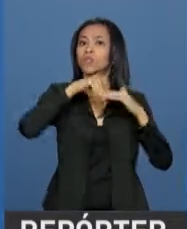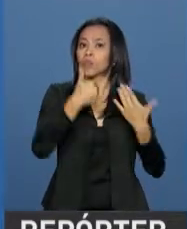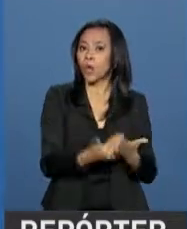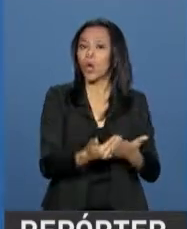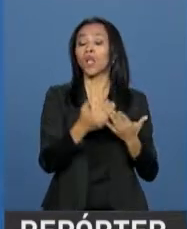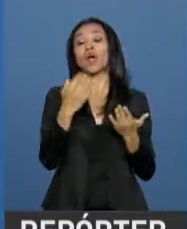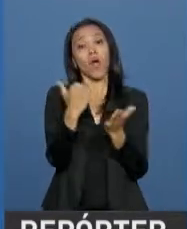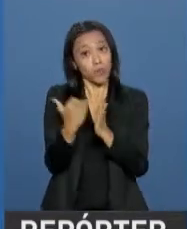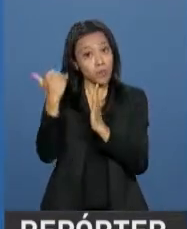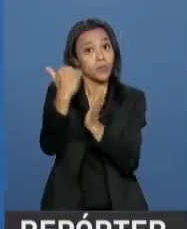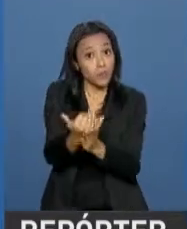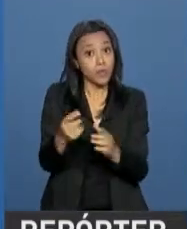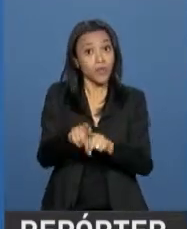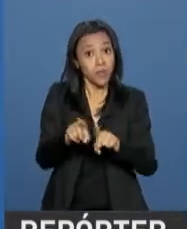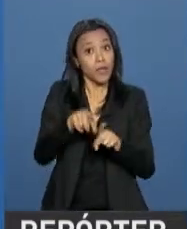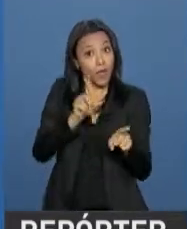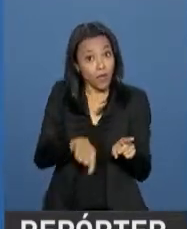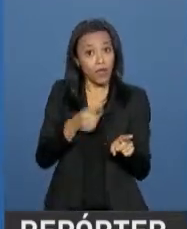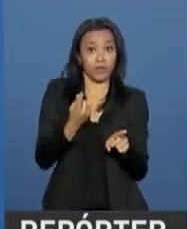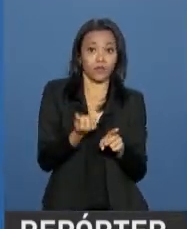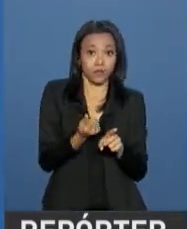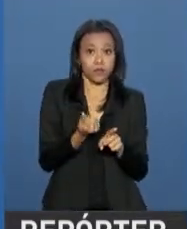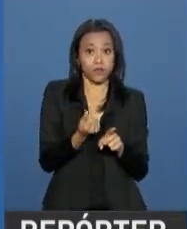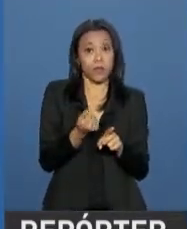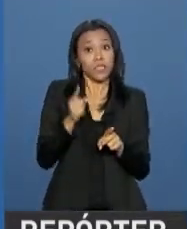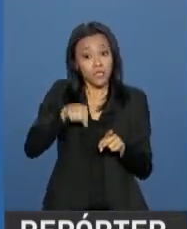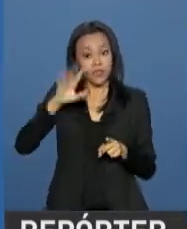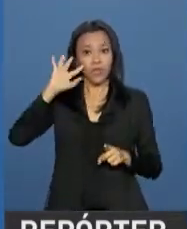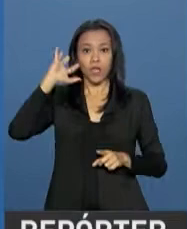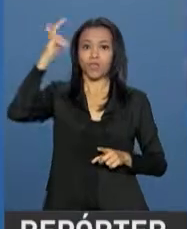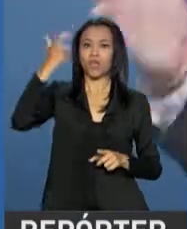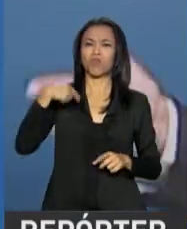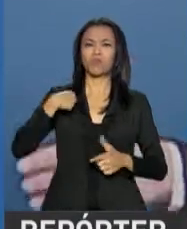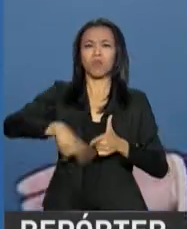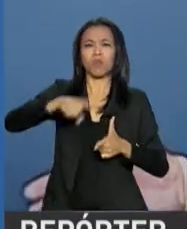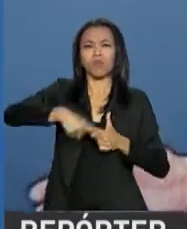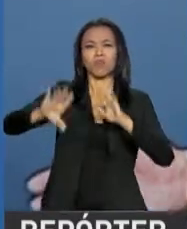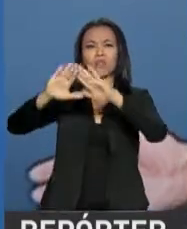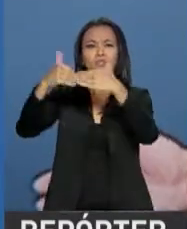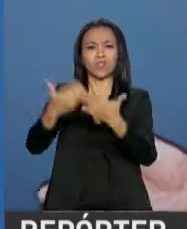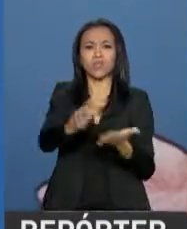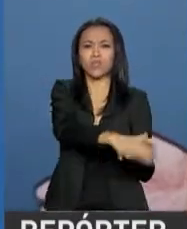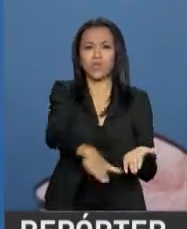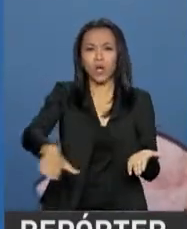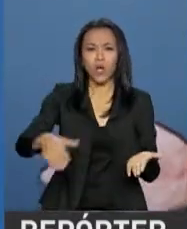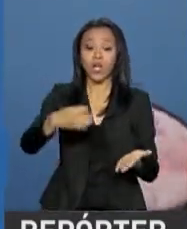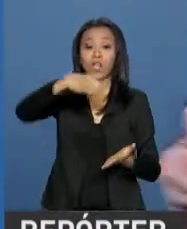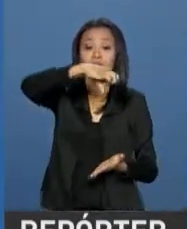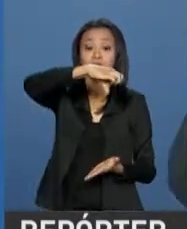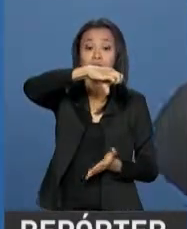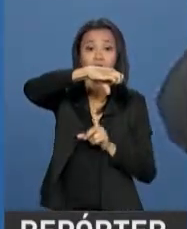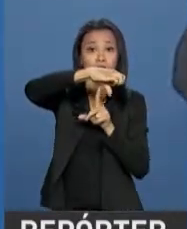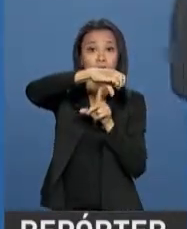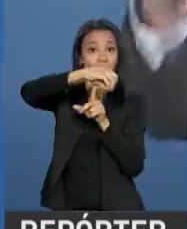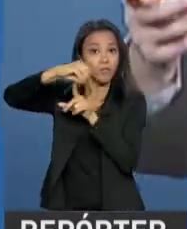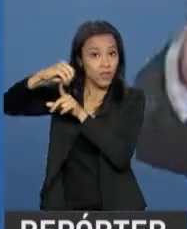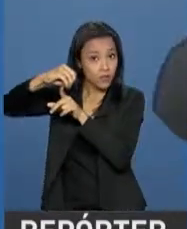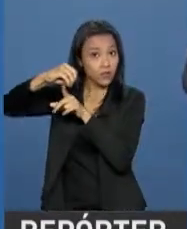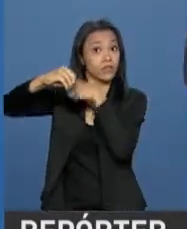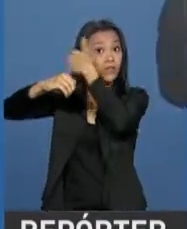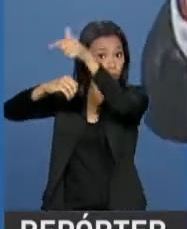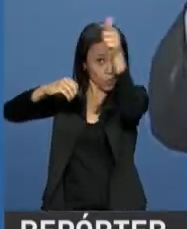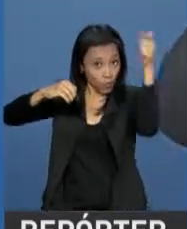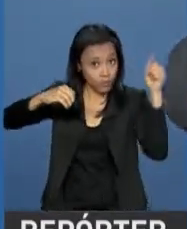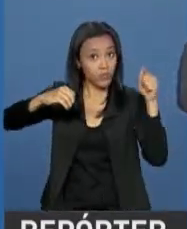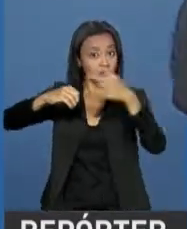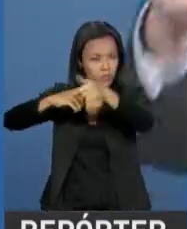mas são alguns bilhões a mais de um solução do problema das creches 900 creches que estavam e várias outras que estão